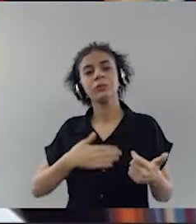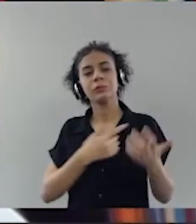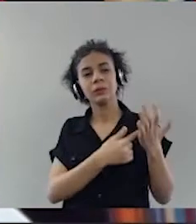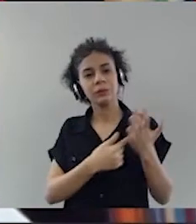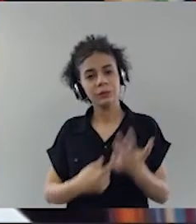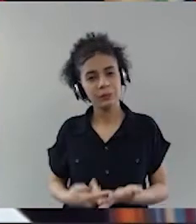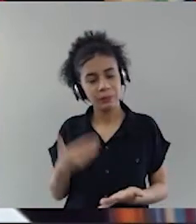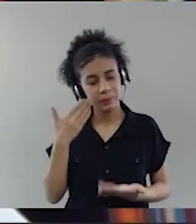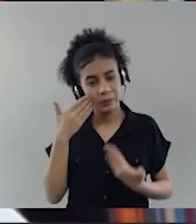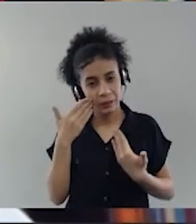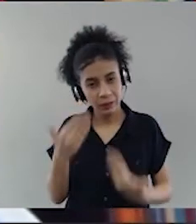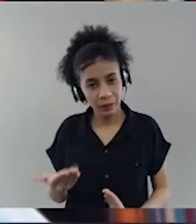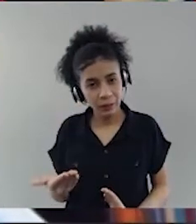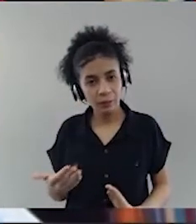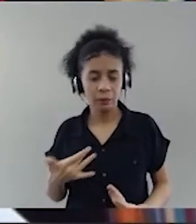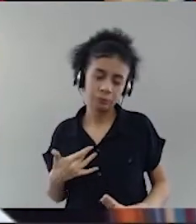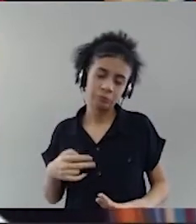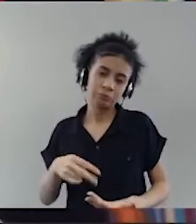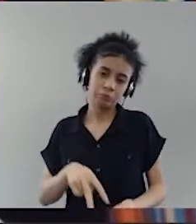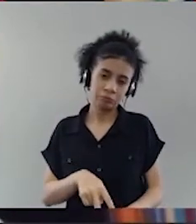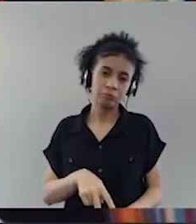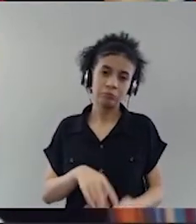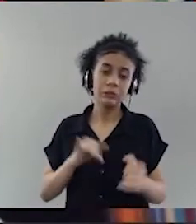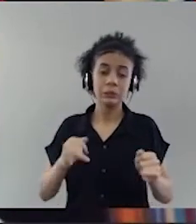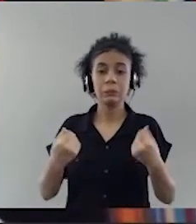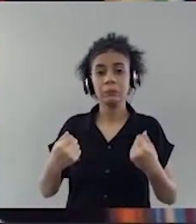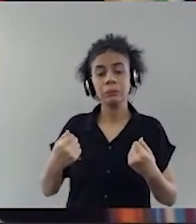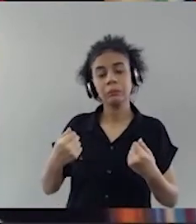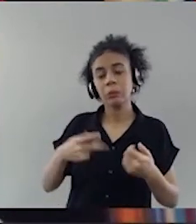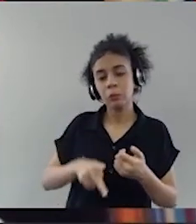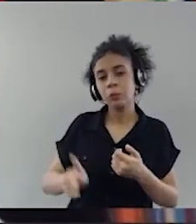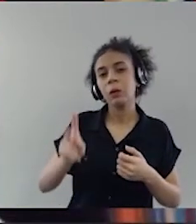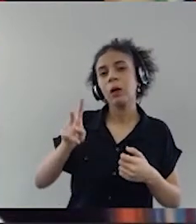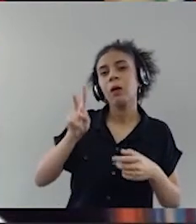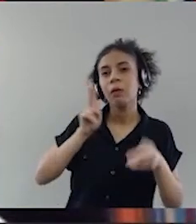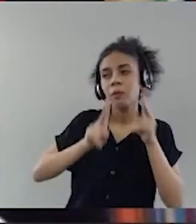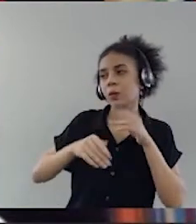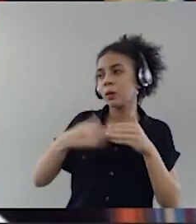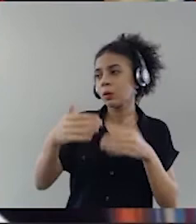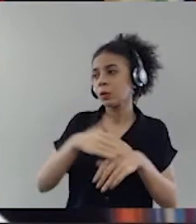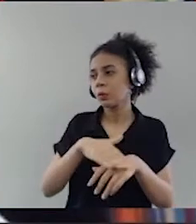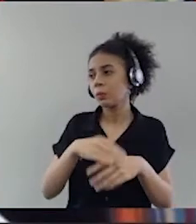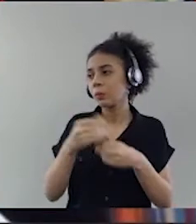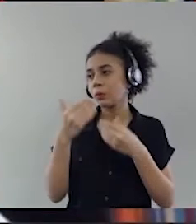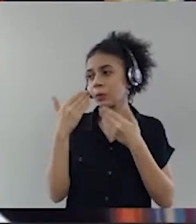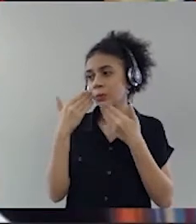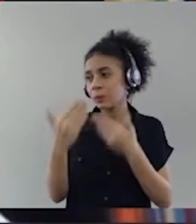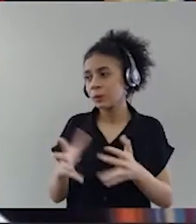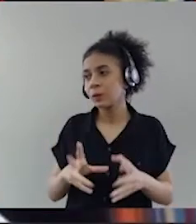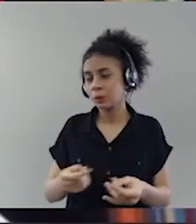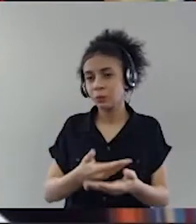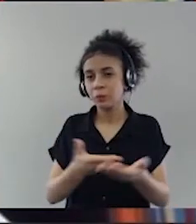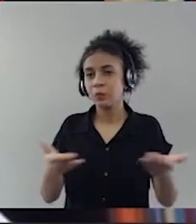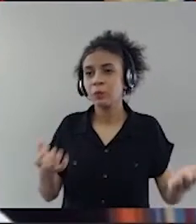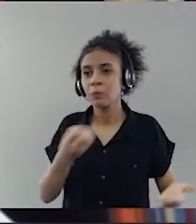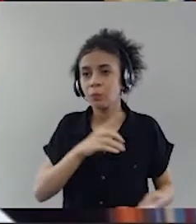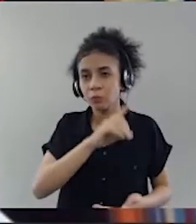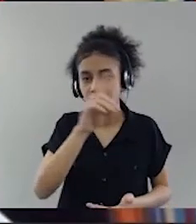convite e fico à disposição também para continuarmos posteriormente essa conversa. Muito obrigado a todos, a todas, e um bom dia.